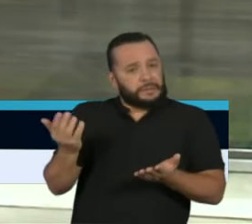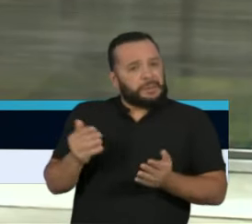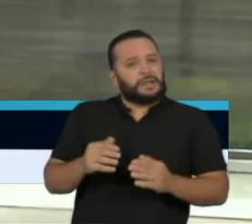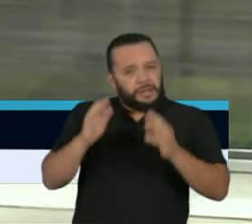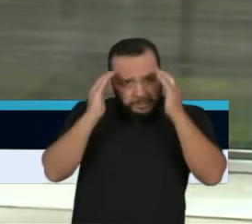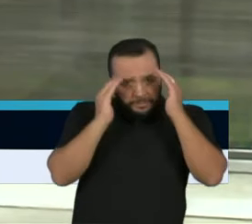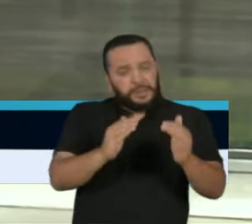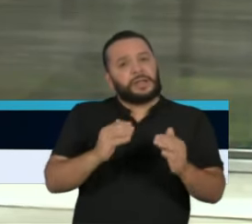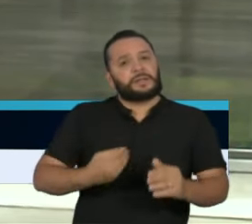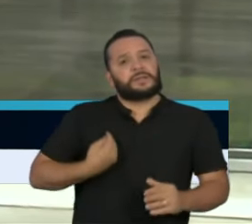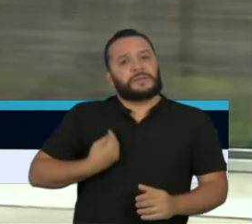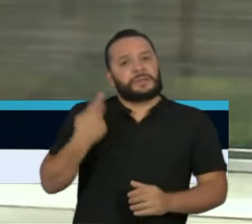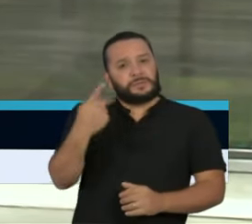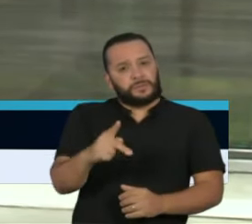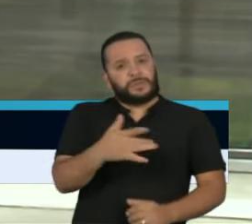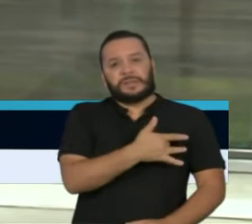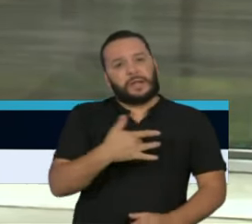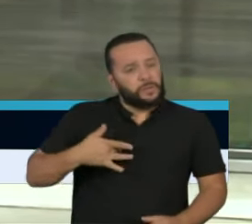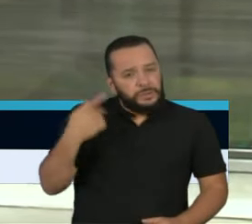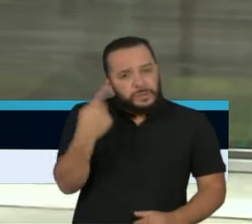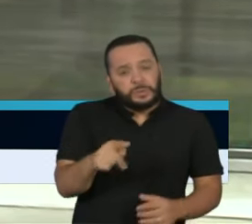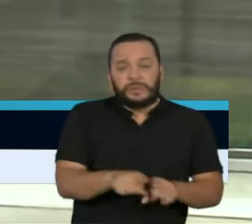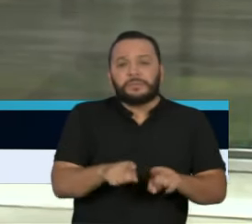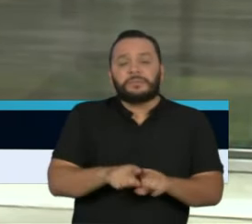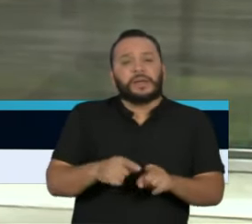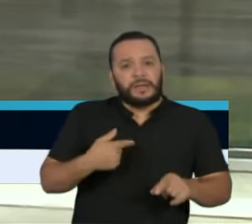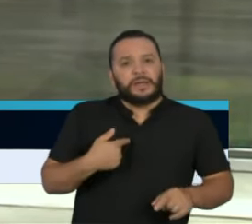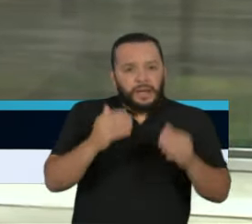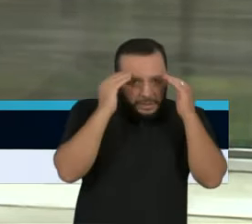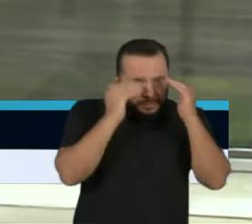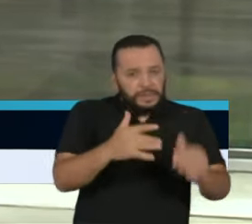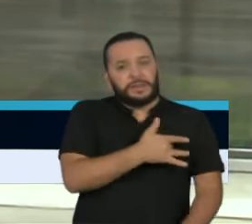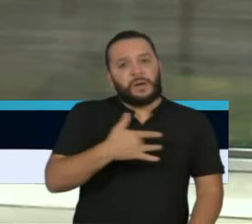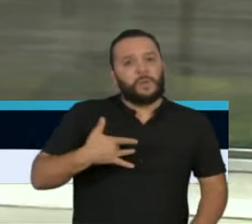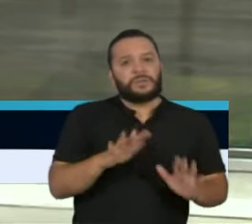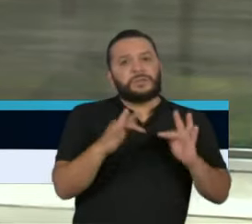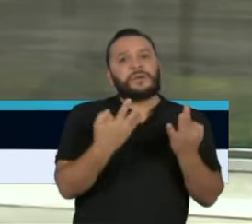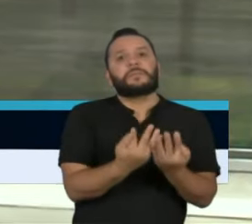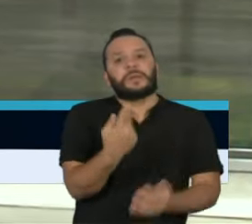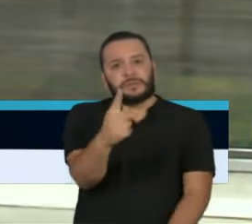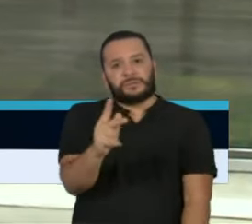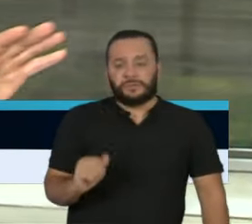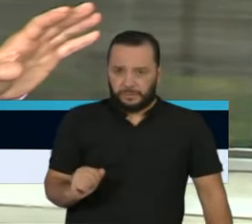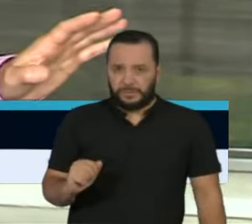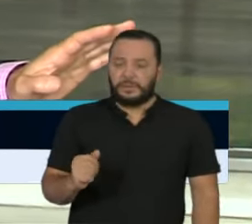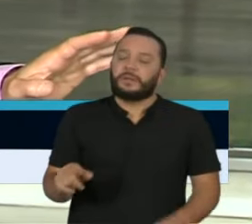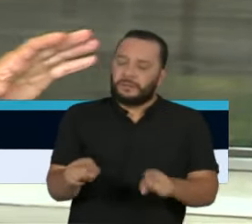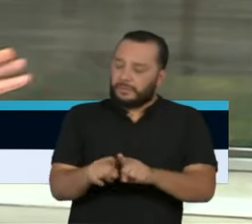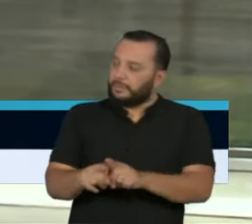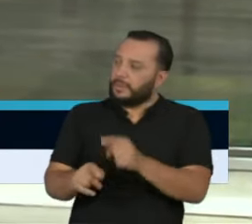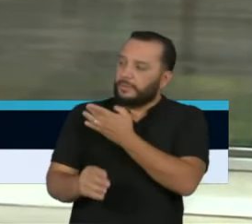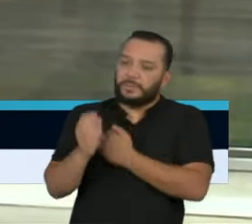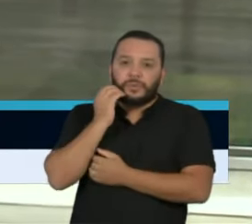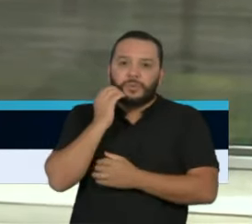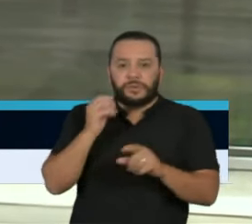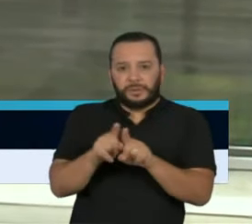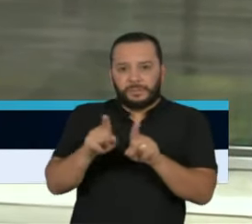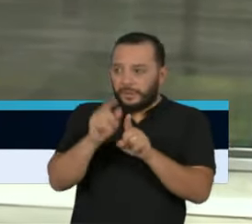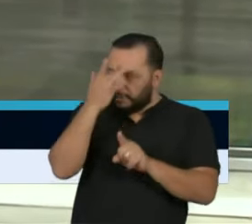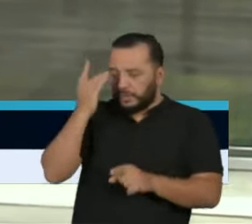seus familiares. E repito aquilo que foi dito aqui pelo prefeito Bruno Covas e também pelas autoridades de saúde que nos